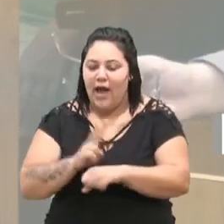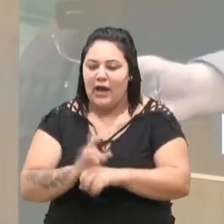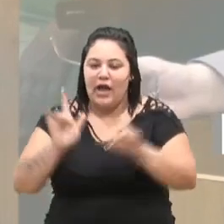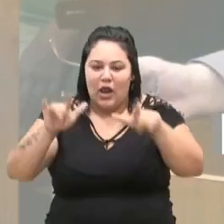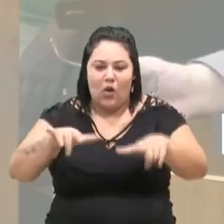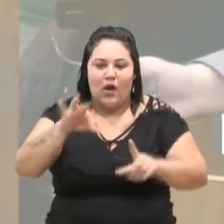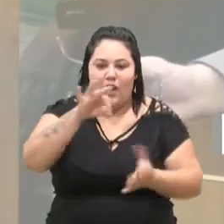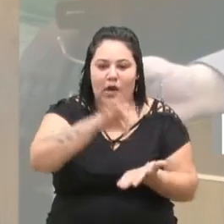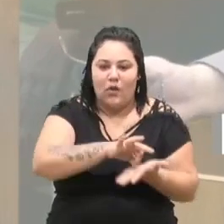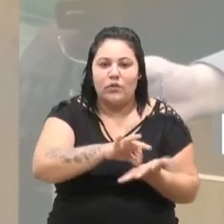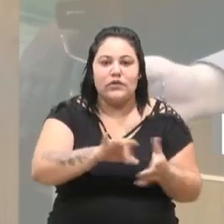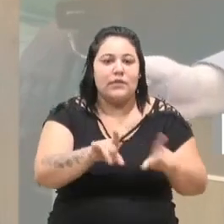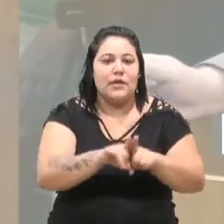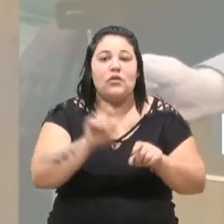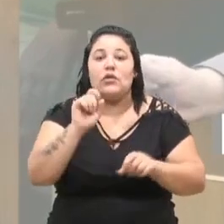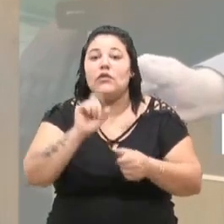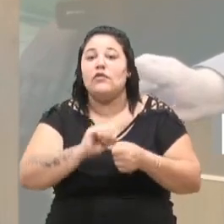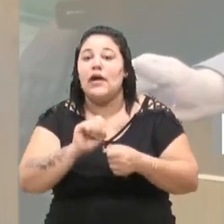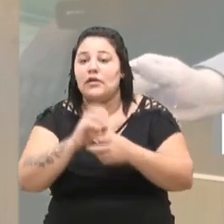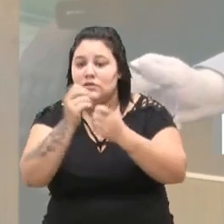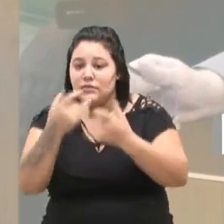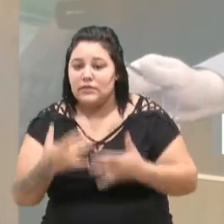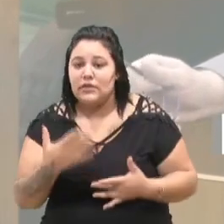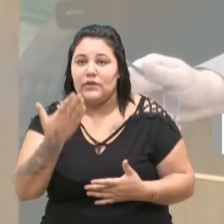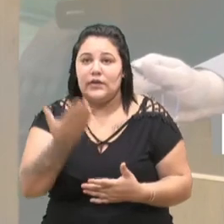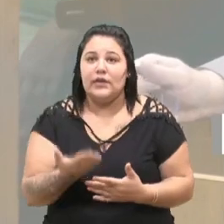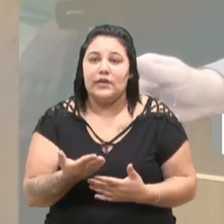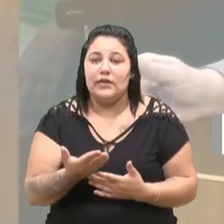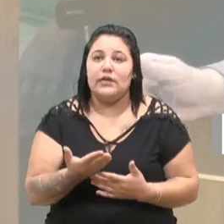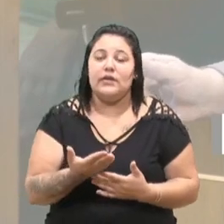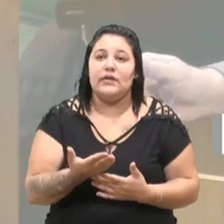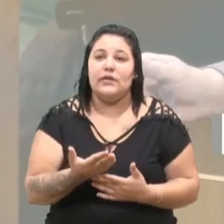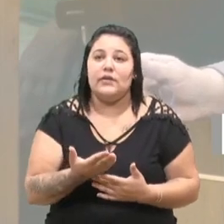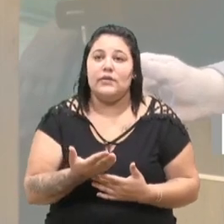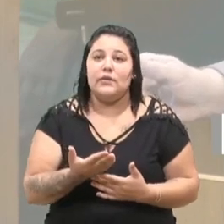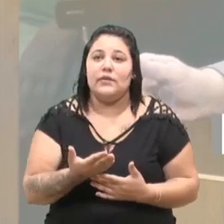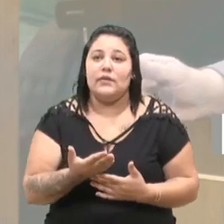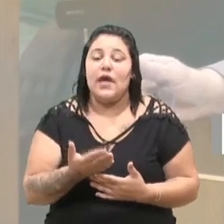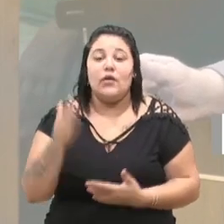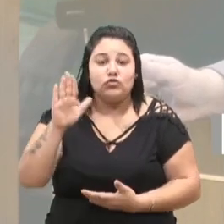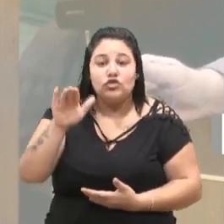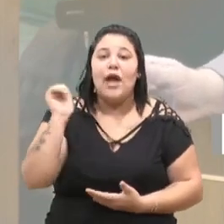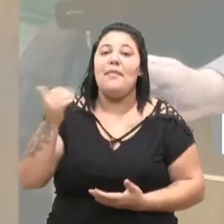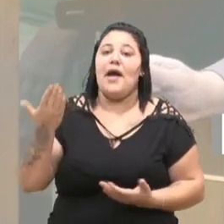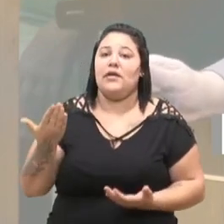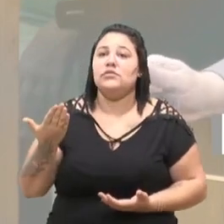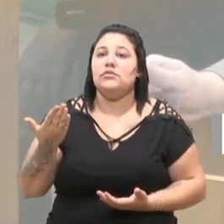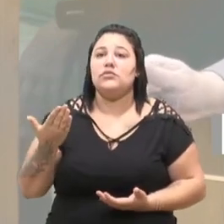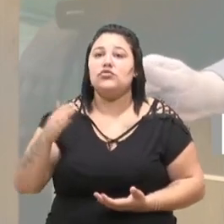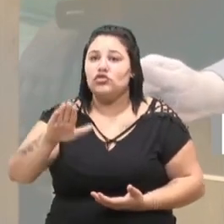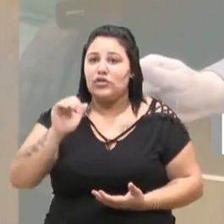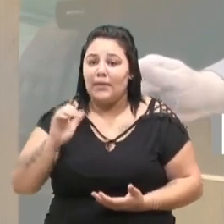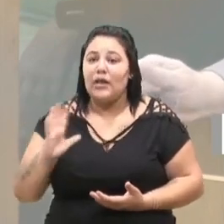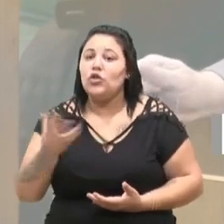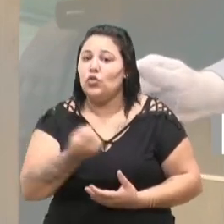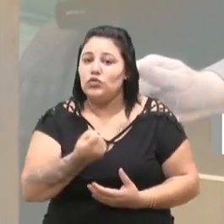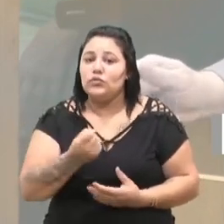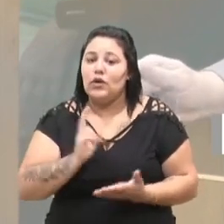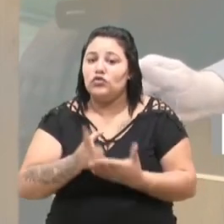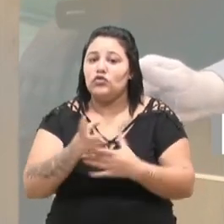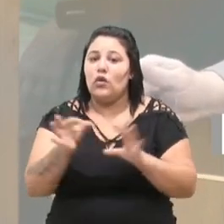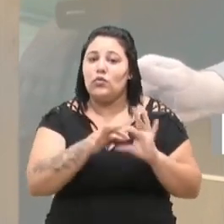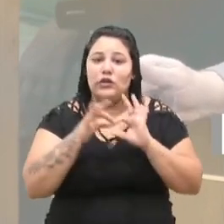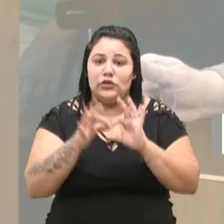localização. Então, eu faço aqui, senhora presidente, uma convocação para que esse poder unido, poder